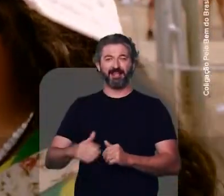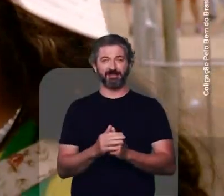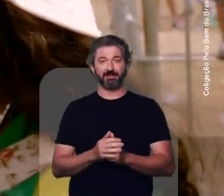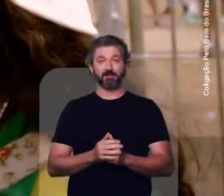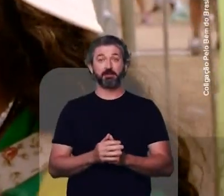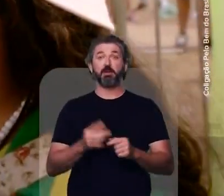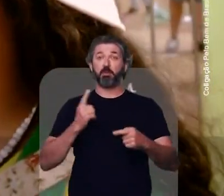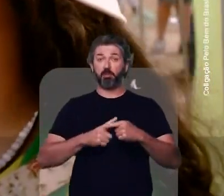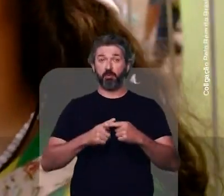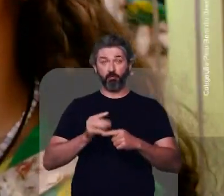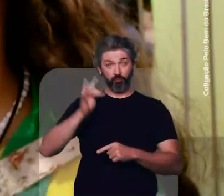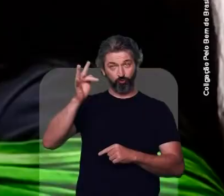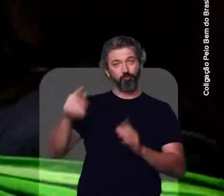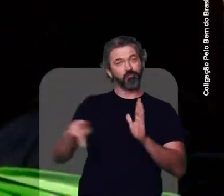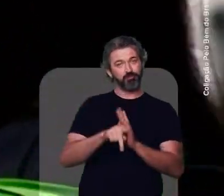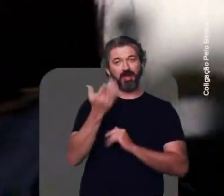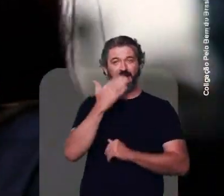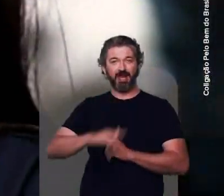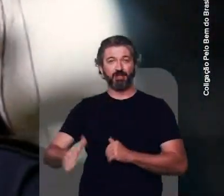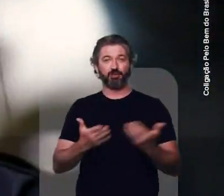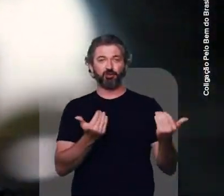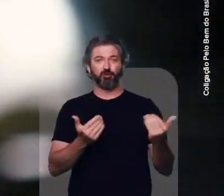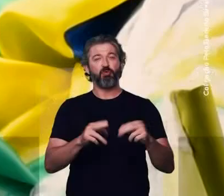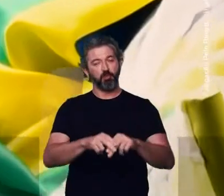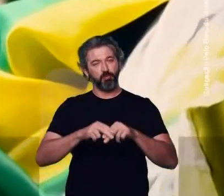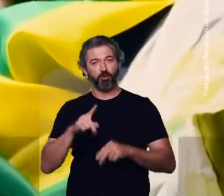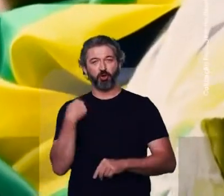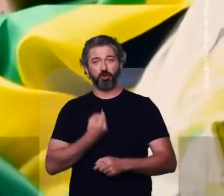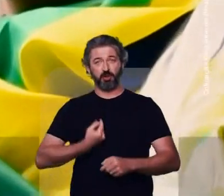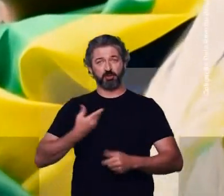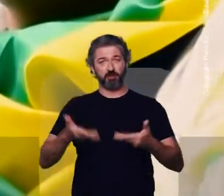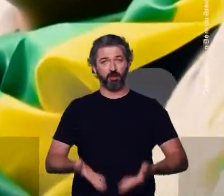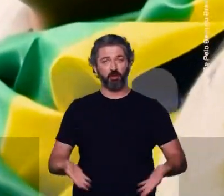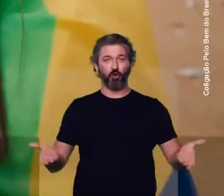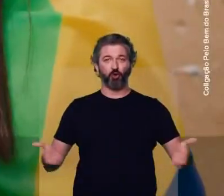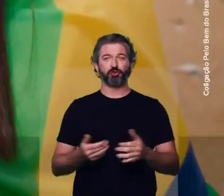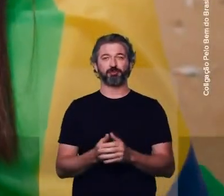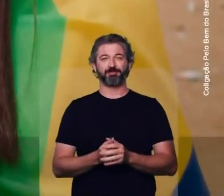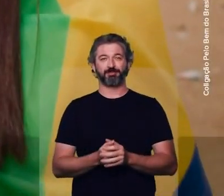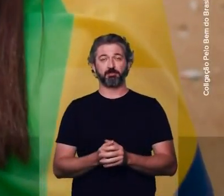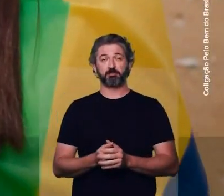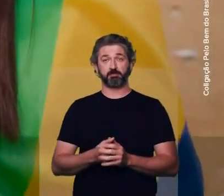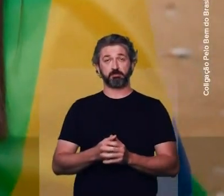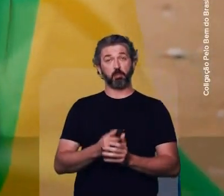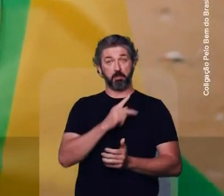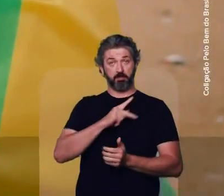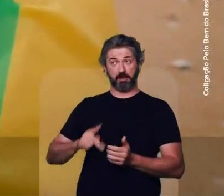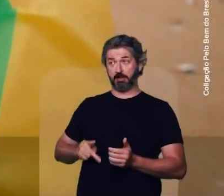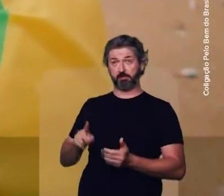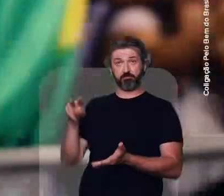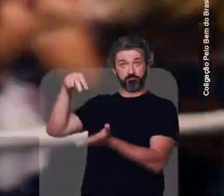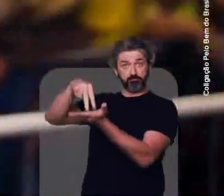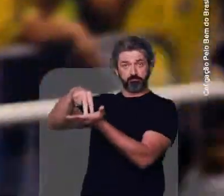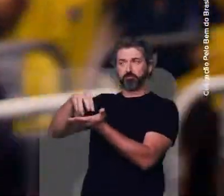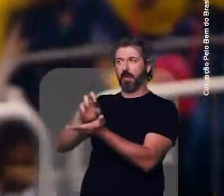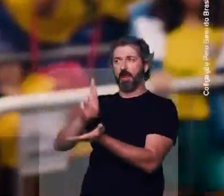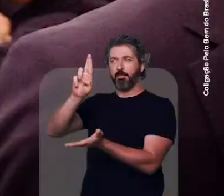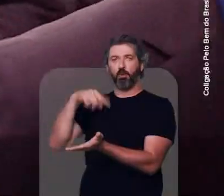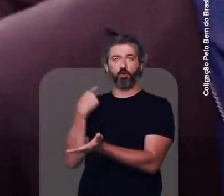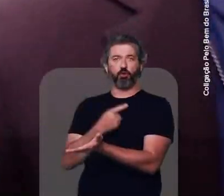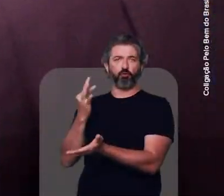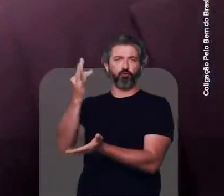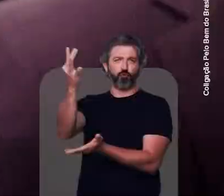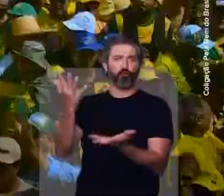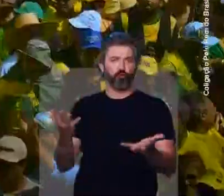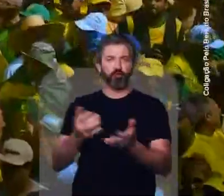O futuro é das crianças e dos jovens. Por isso a gente está aqui hoje. O presidente lá no palanque, ele representa o